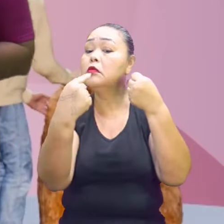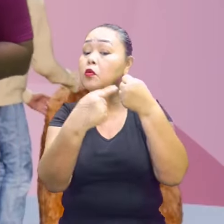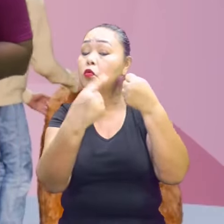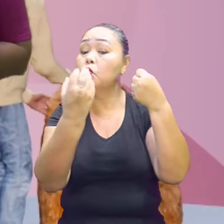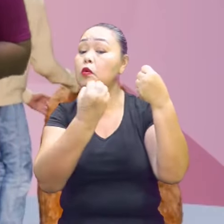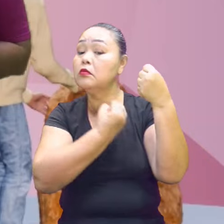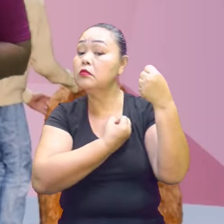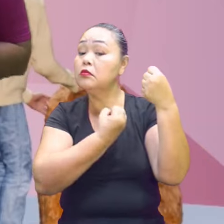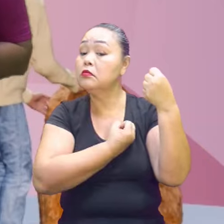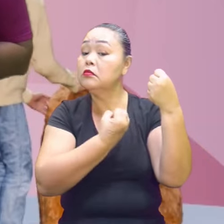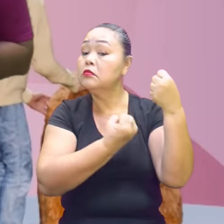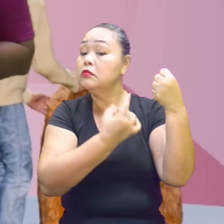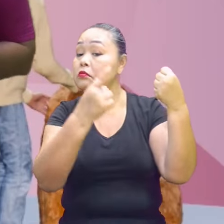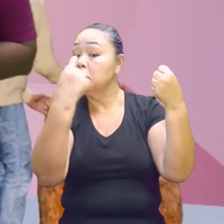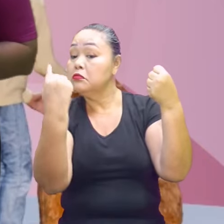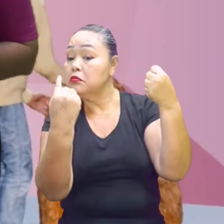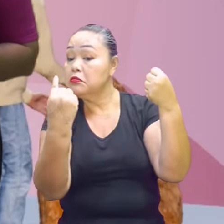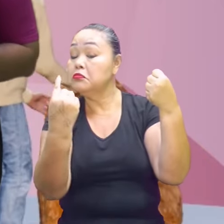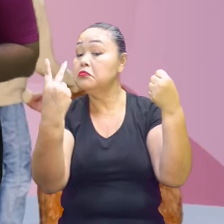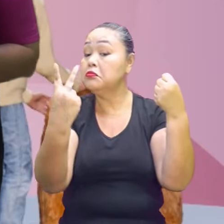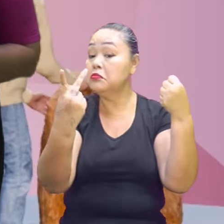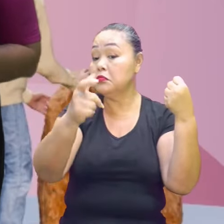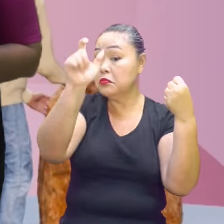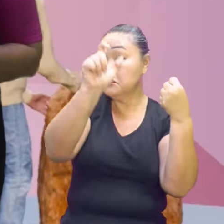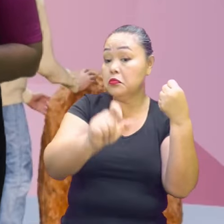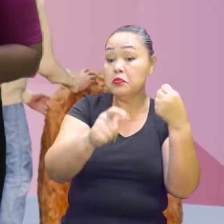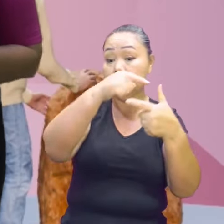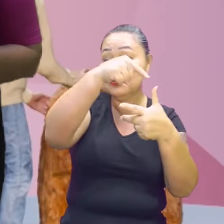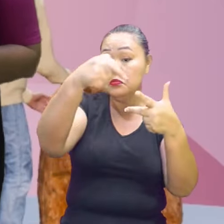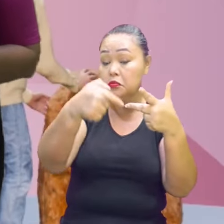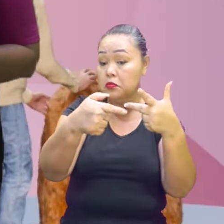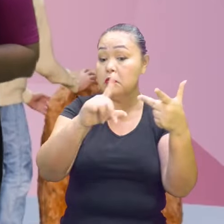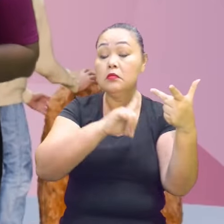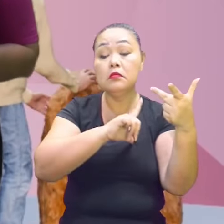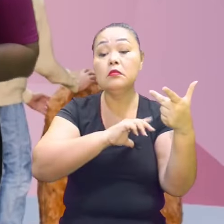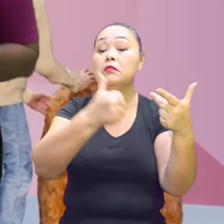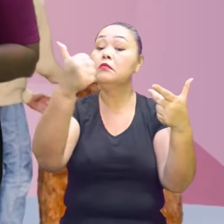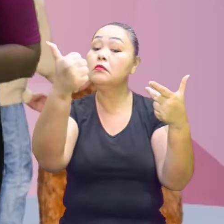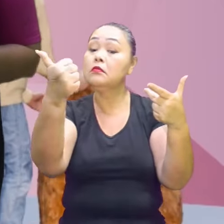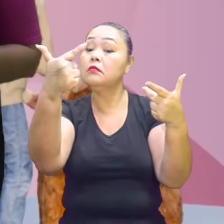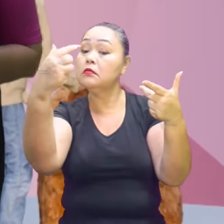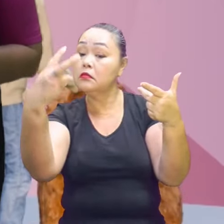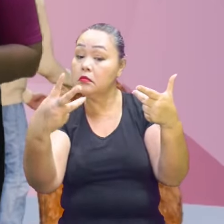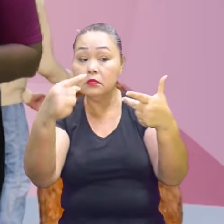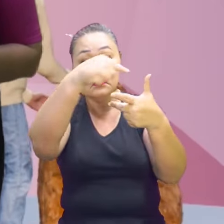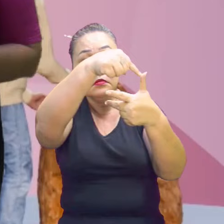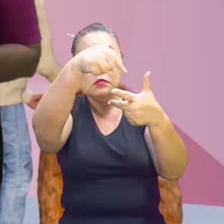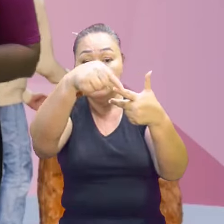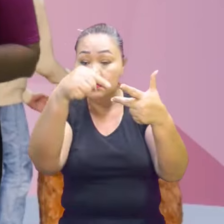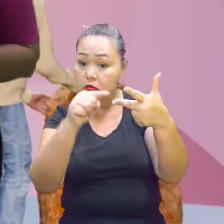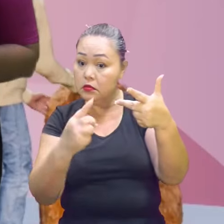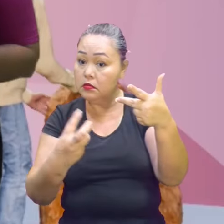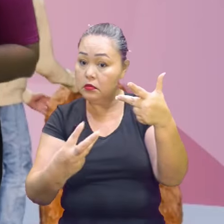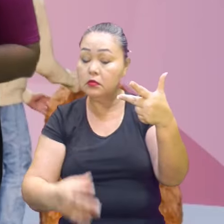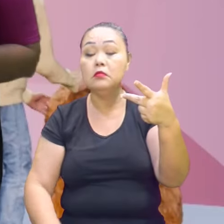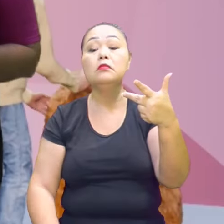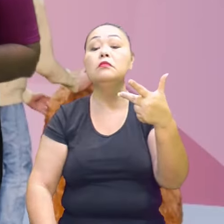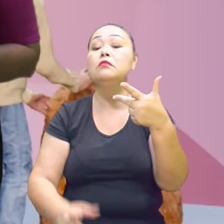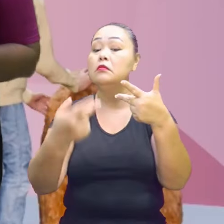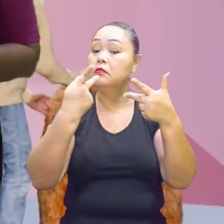e pessoa. Exatamente. Você já sabe que o verbo tem a primeira, a segunda e terceira pessoa, né? A pessoa